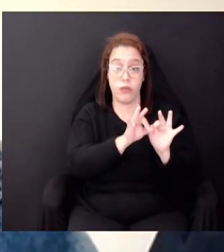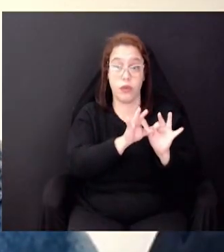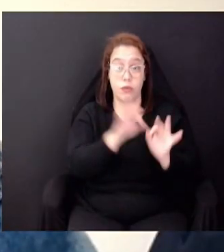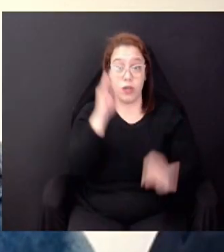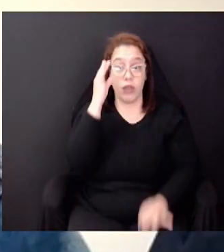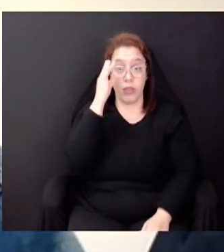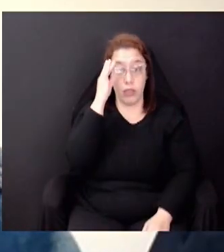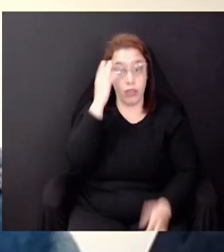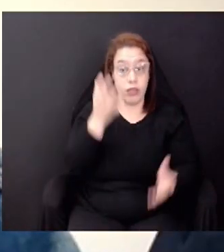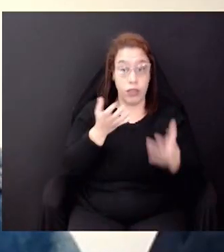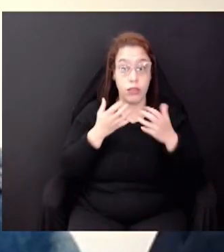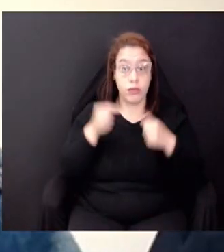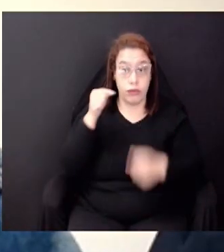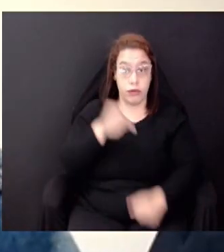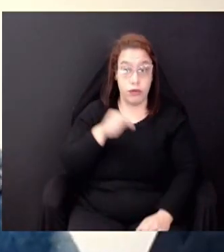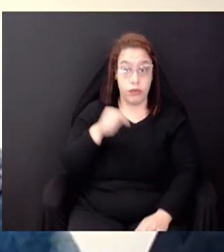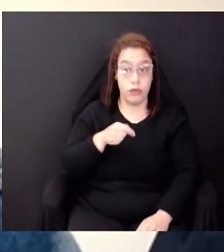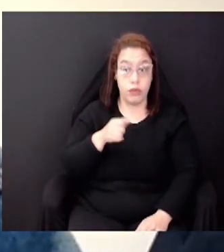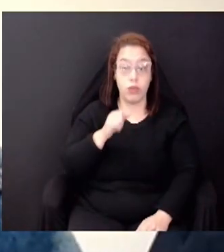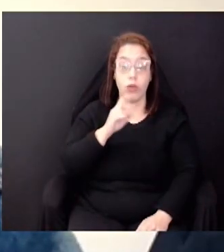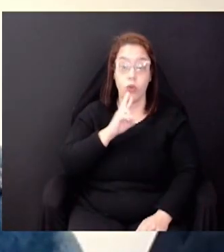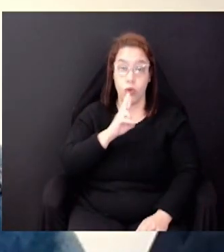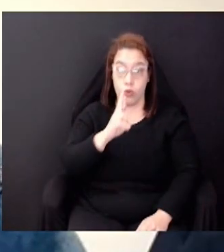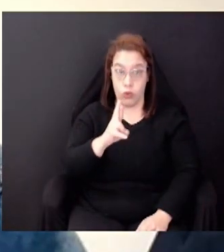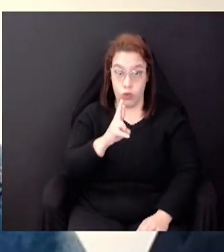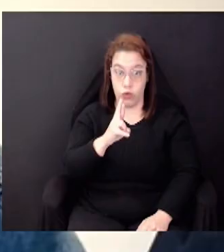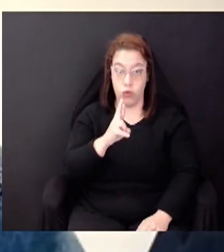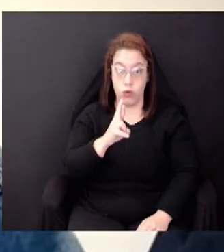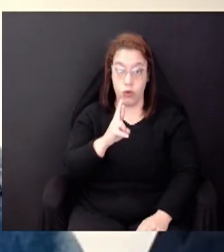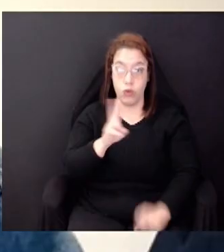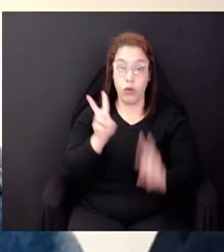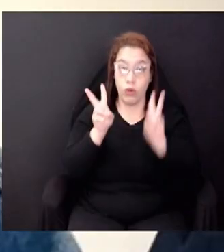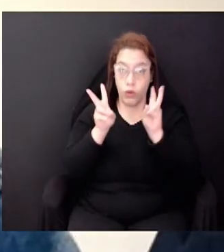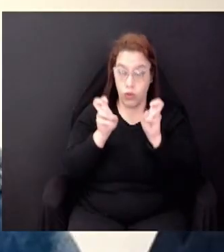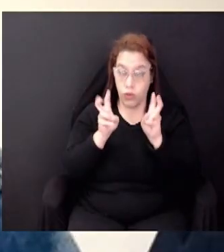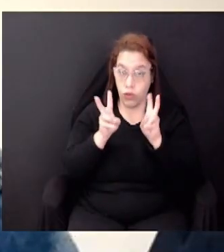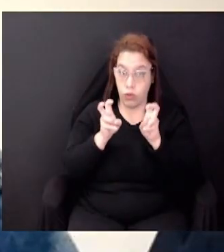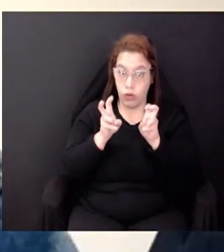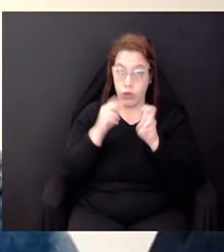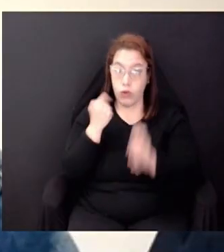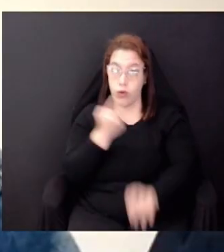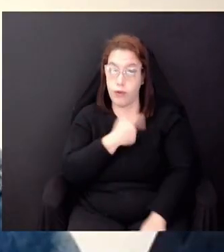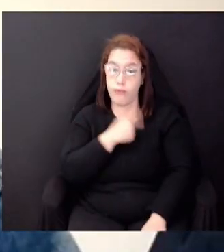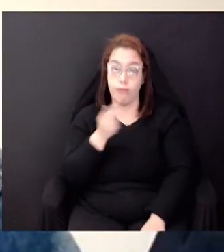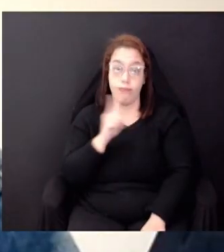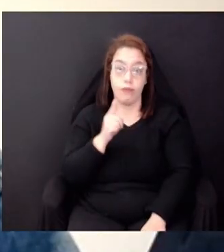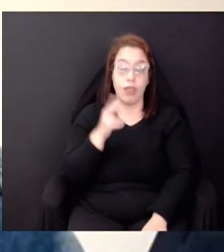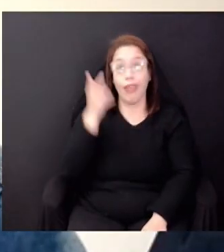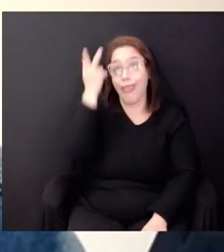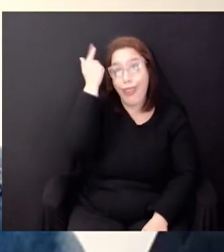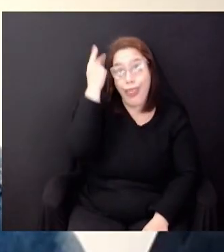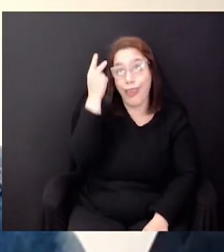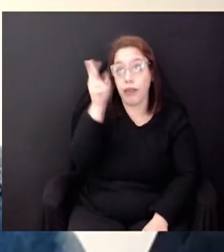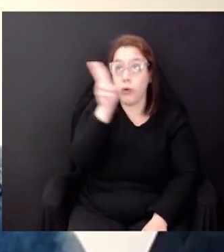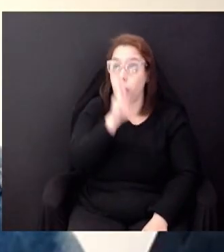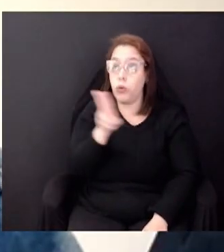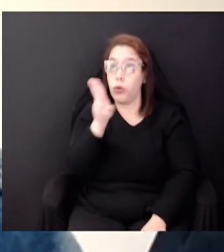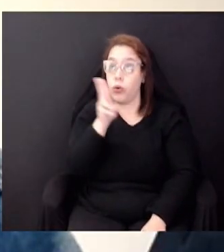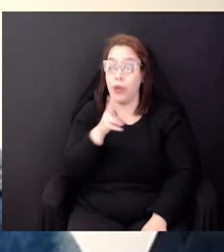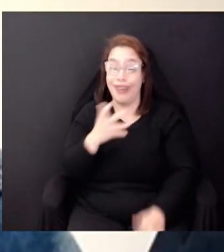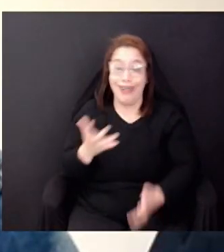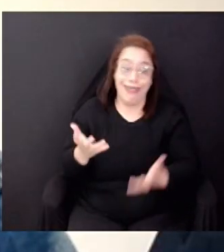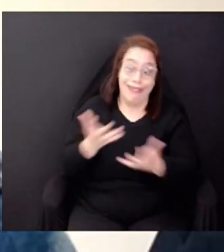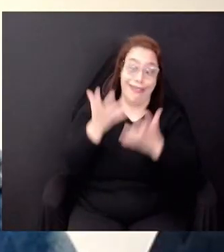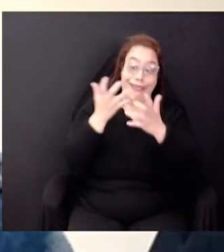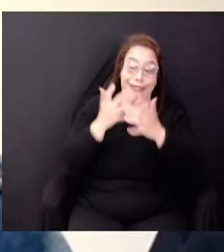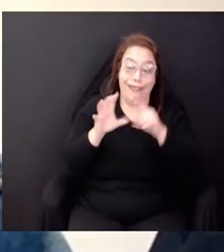deixar também um recadinho a respeito do assunto, né, para a gente não naturalizar o uso excessivo, a